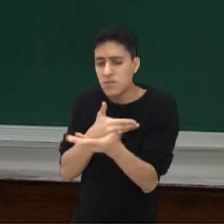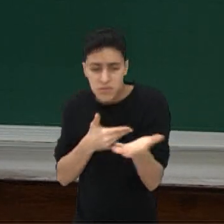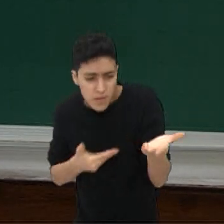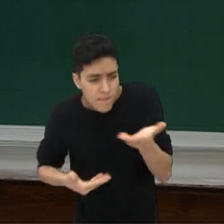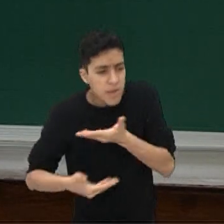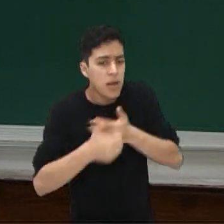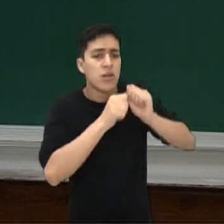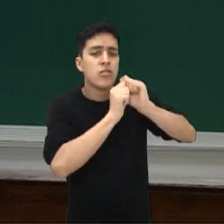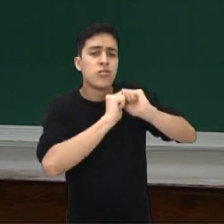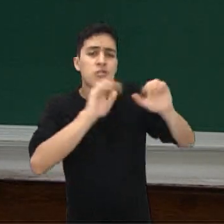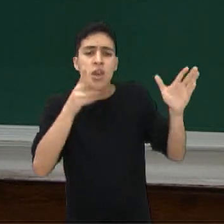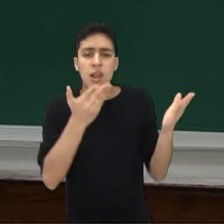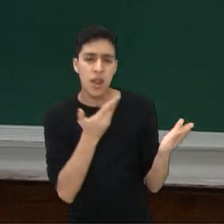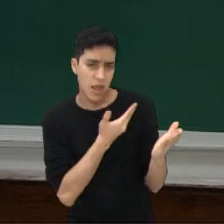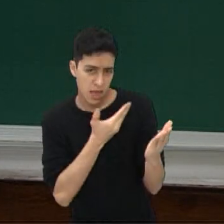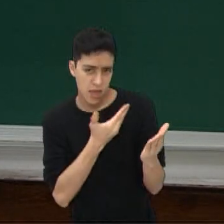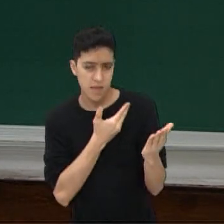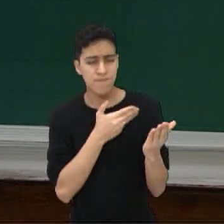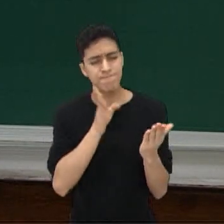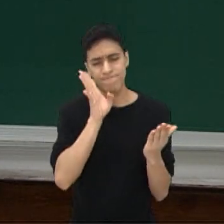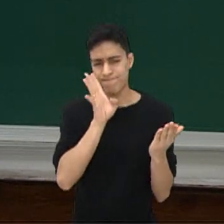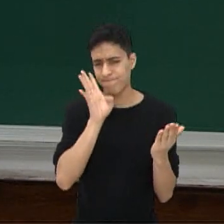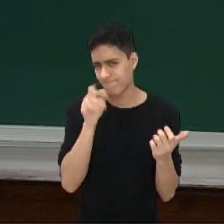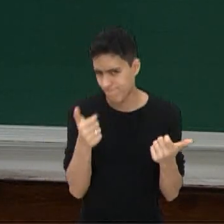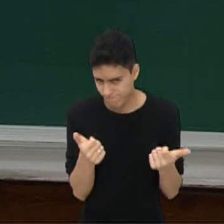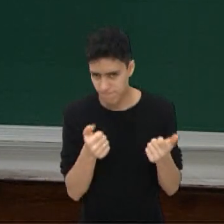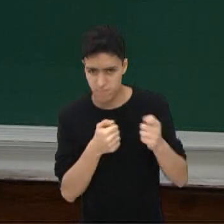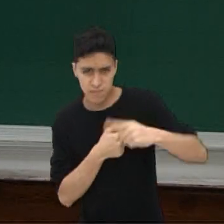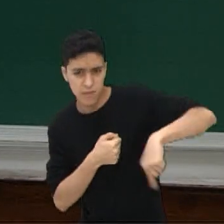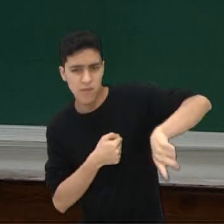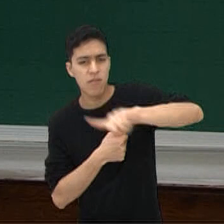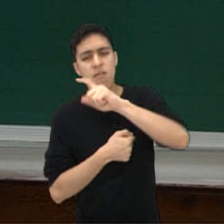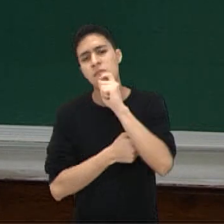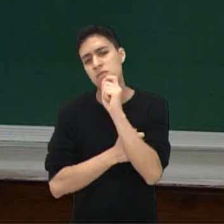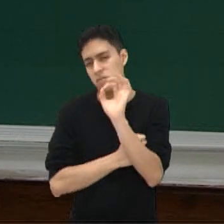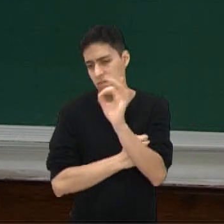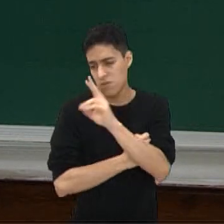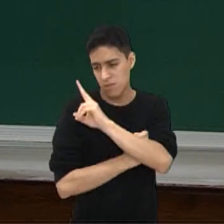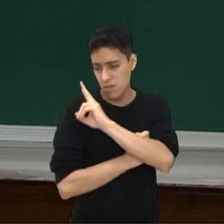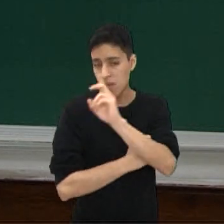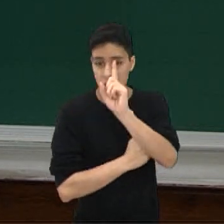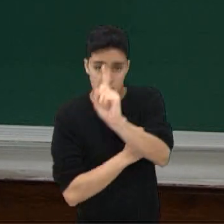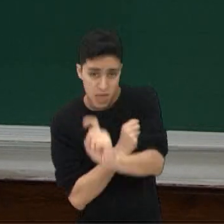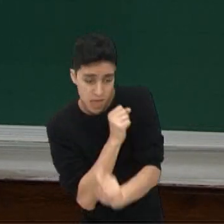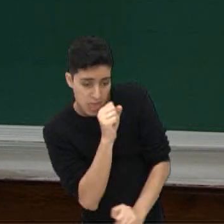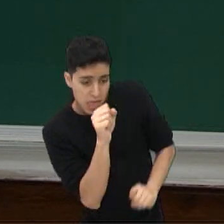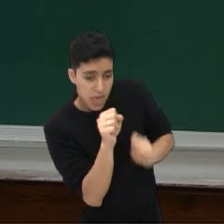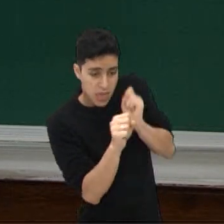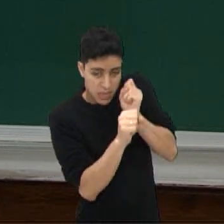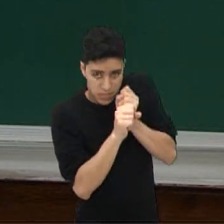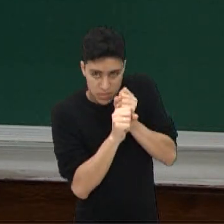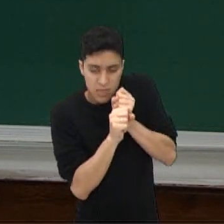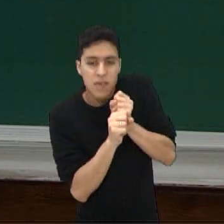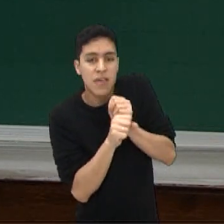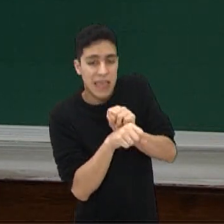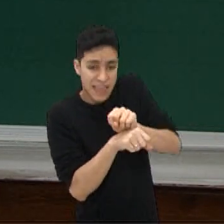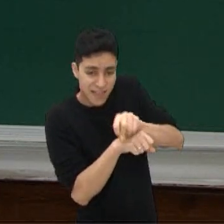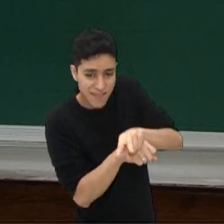legal para vocês fazerem, né? Na verdade, vocês estão na segunda série ainda. No ano que vem, vocês já vão estar passando por